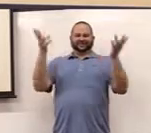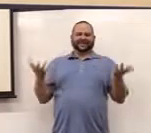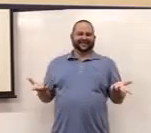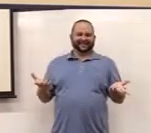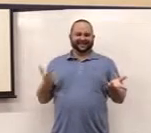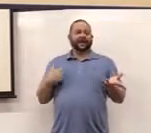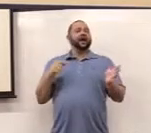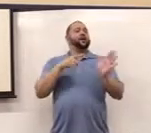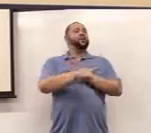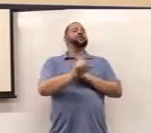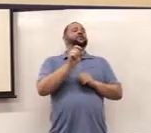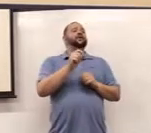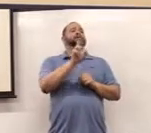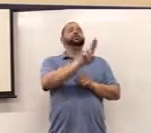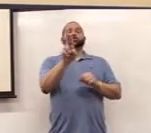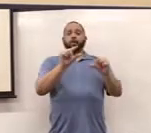O que é Oliveira?